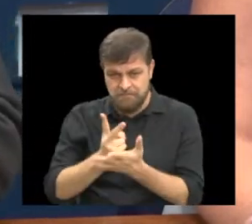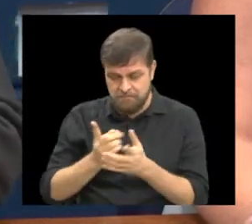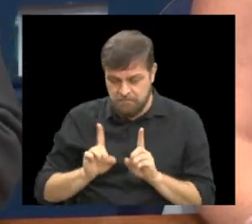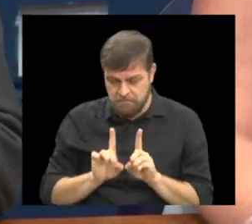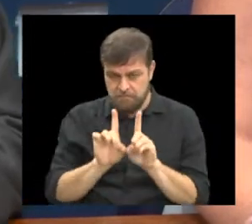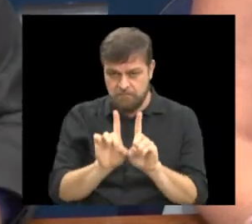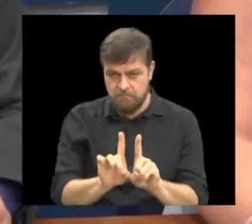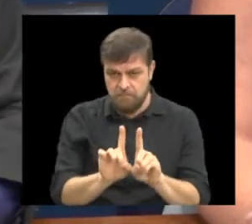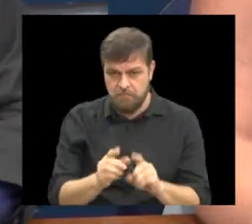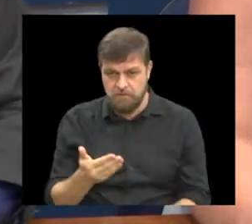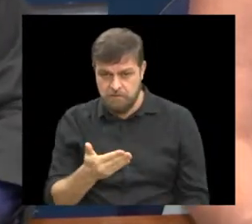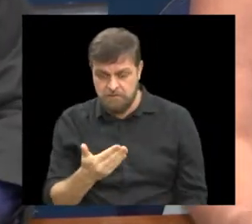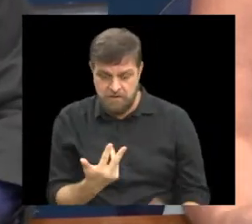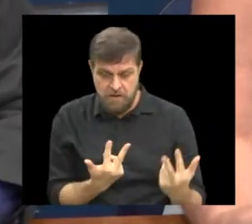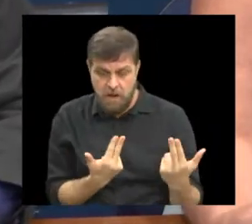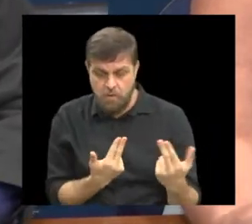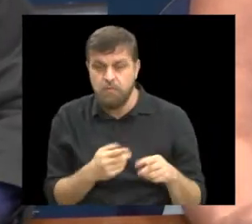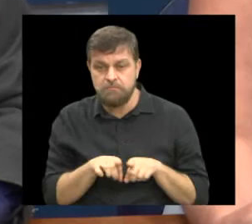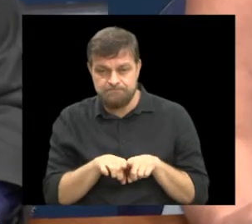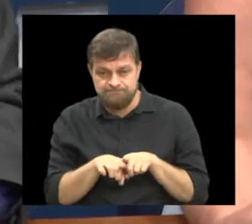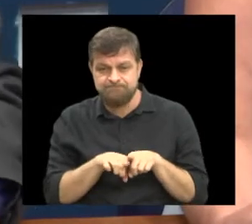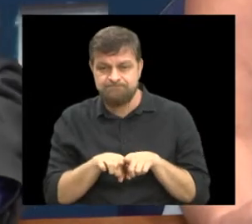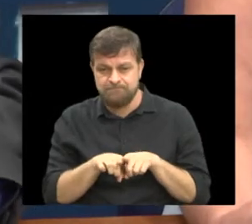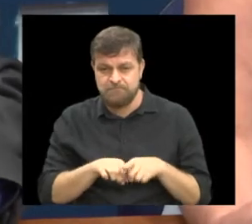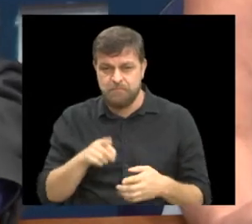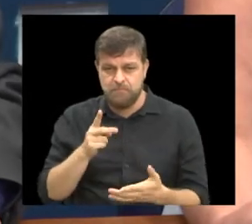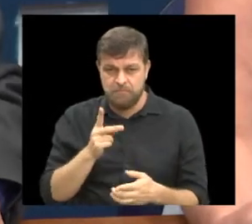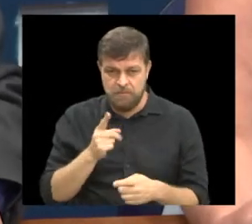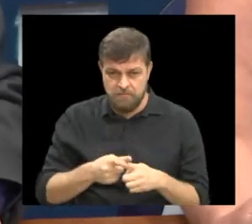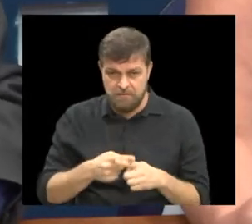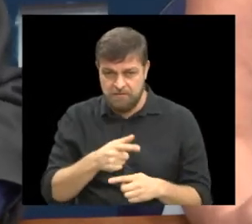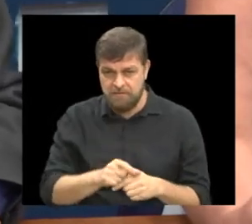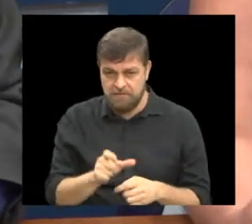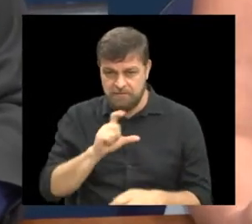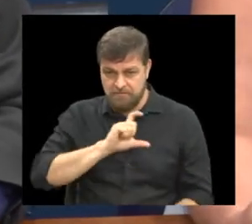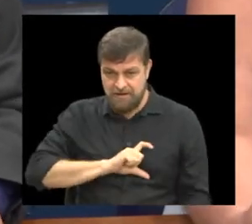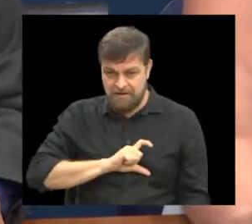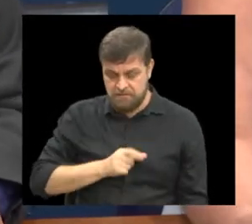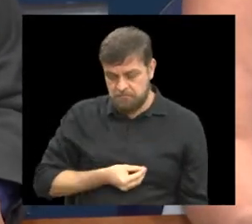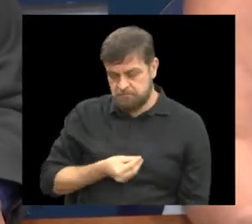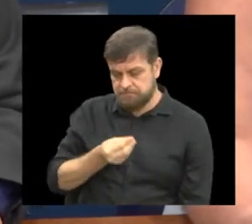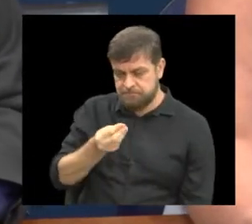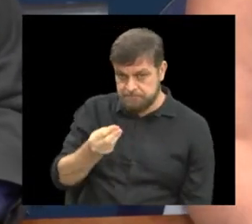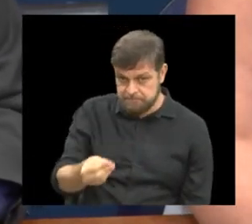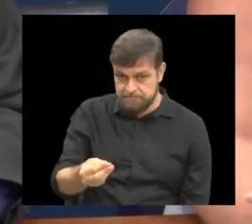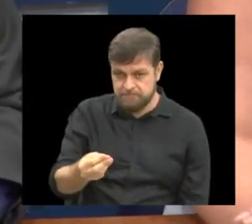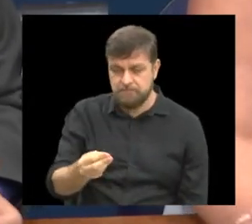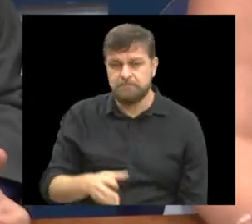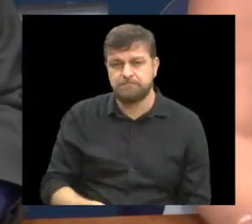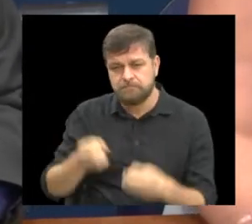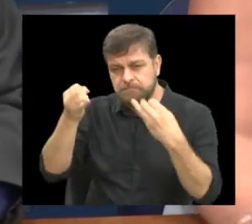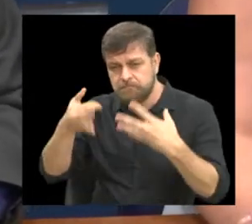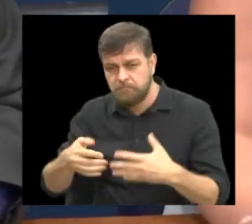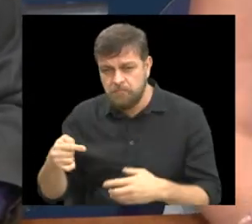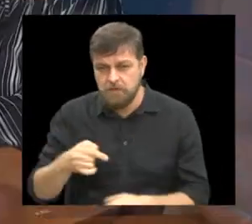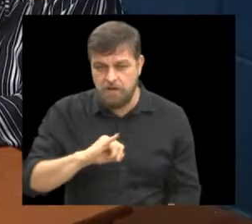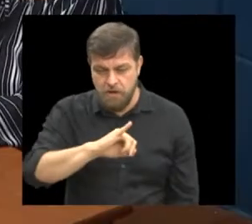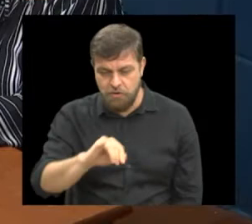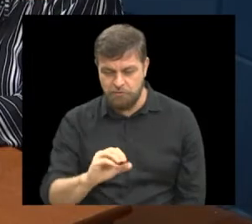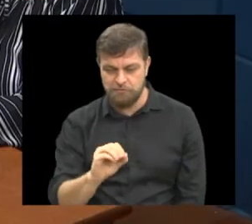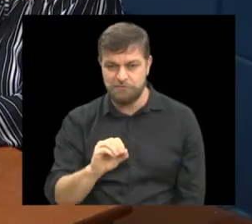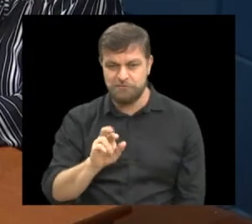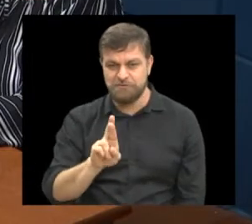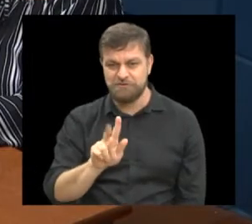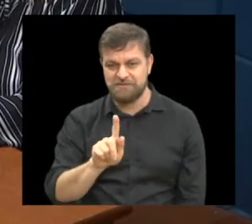que o João é o meu irmão, porque uma vez ele deu um cartãozinho dele, Cris, e aí falaram que era o Jorge Lage,